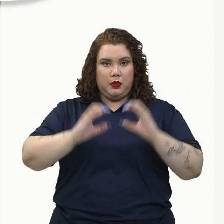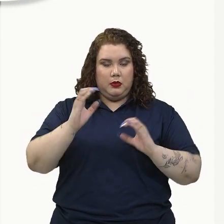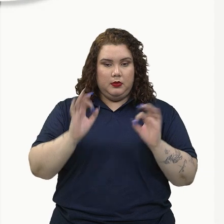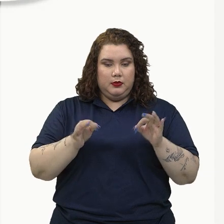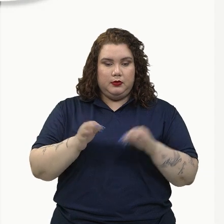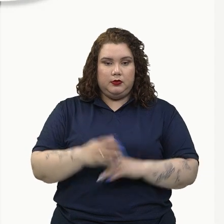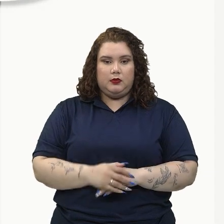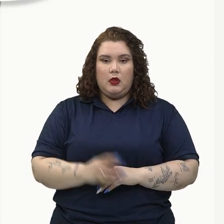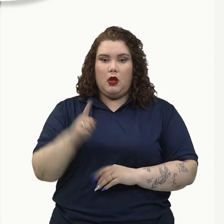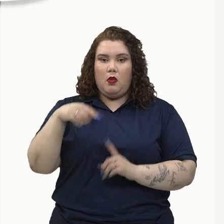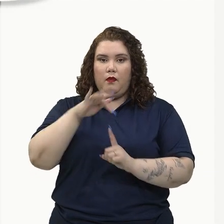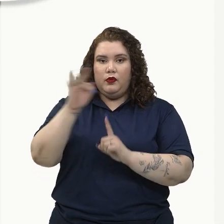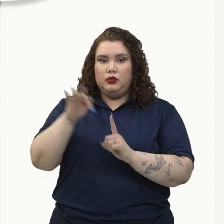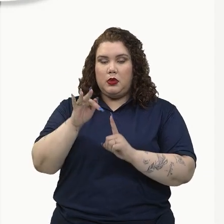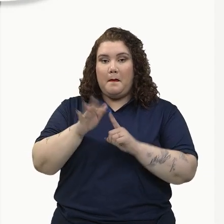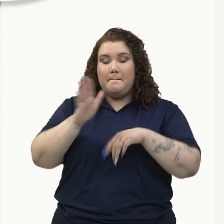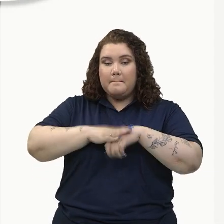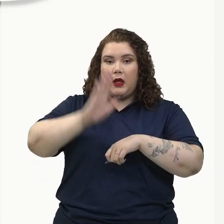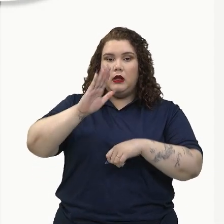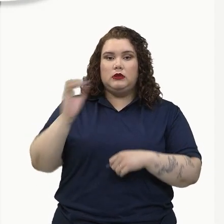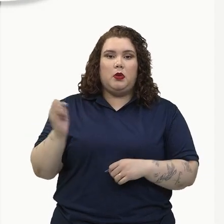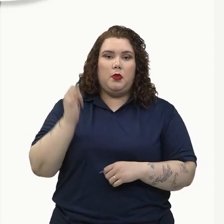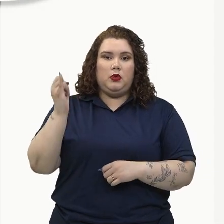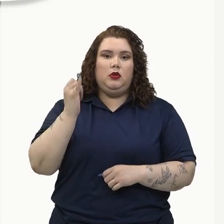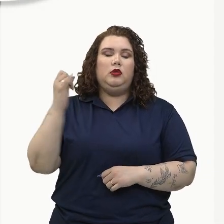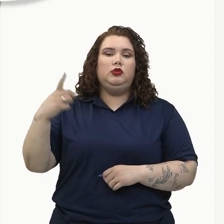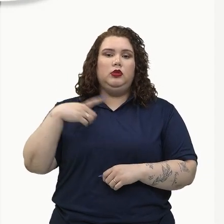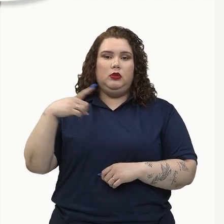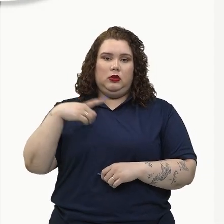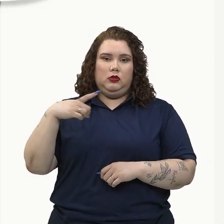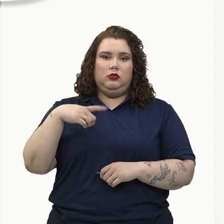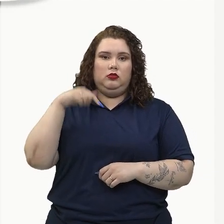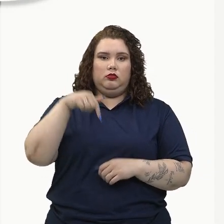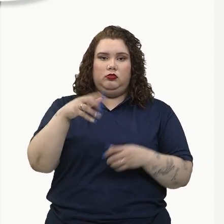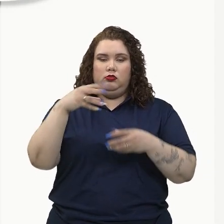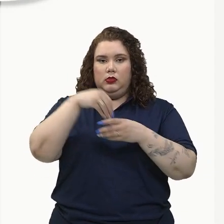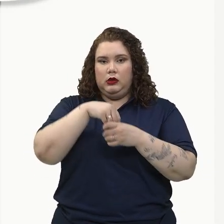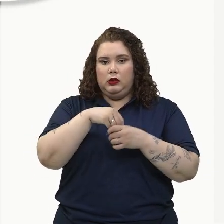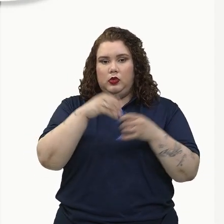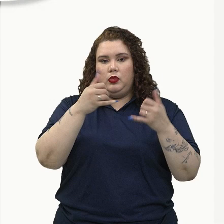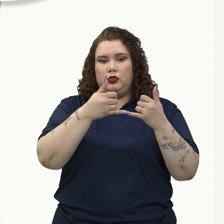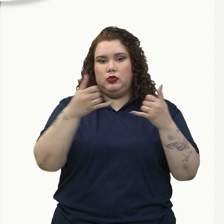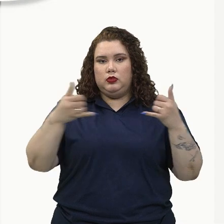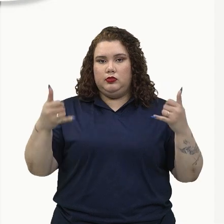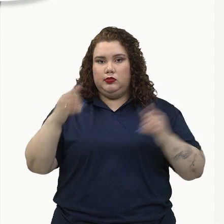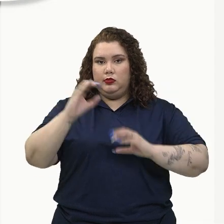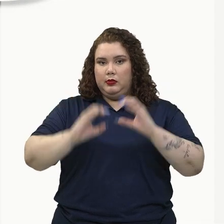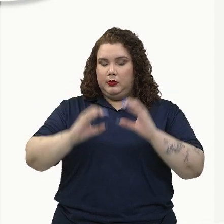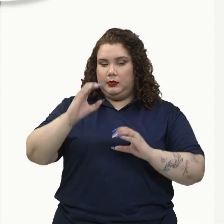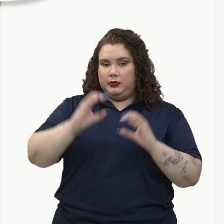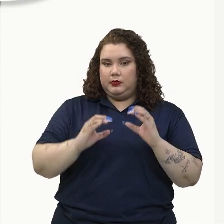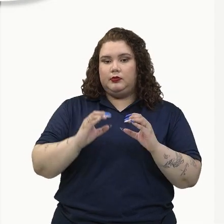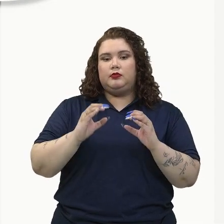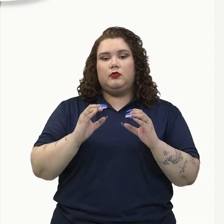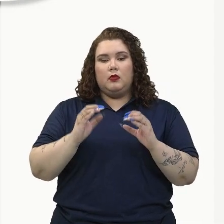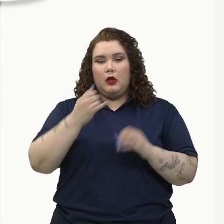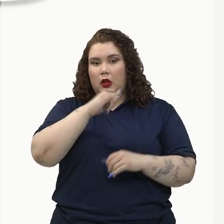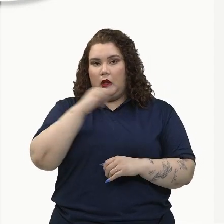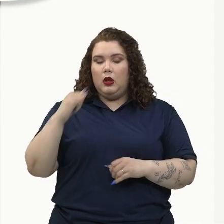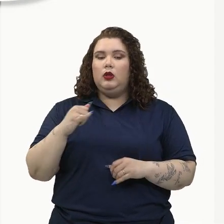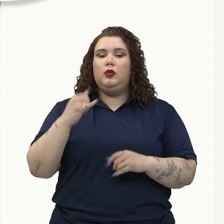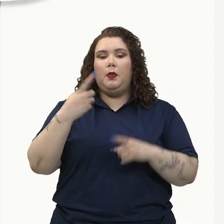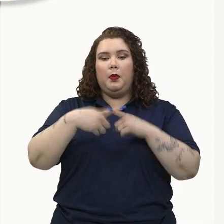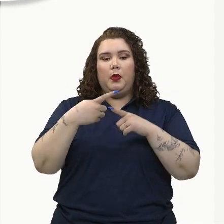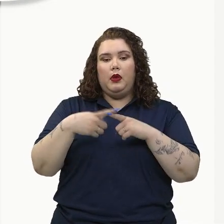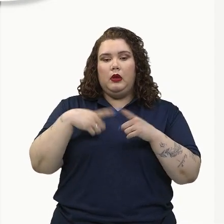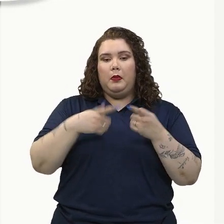funções, talvez, das mais importantes que ele desempenha dentro dos circuitos elétricos, exatamente essa de controlar a